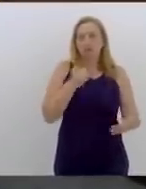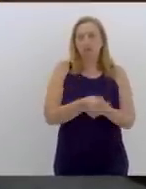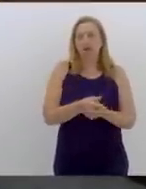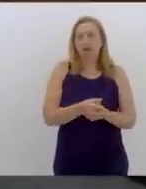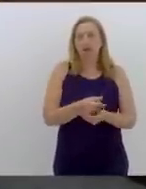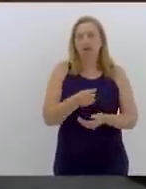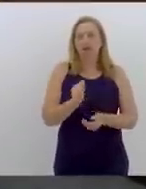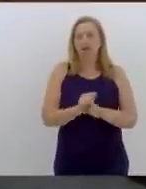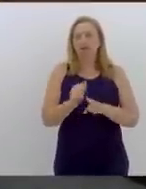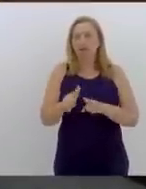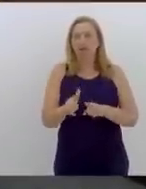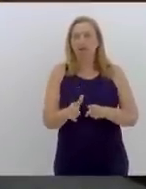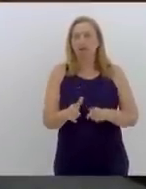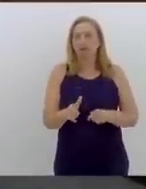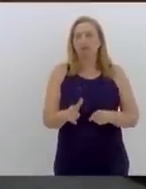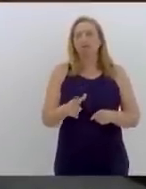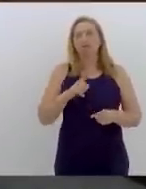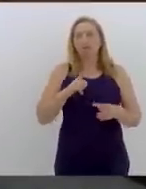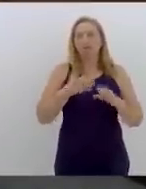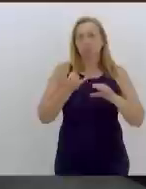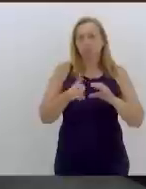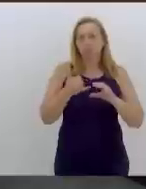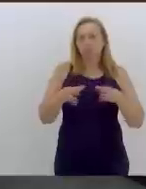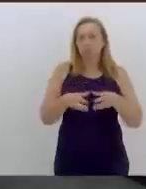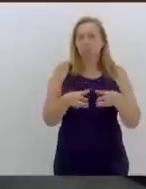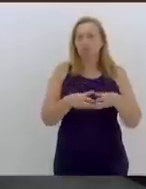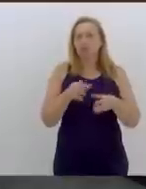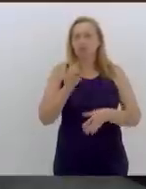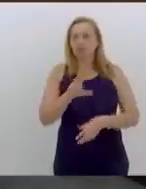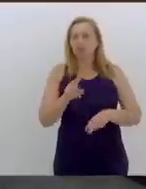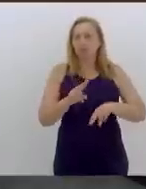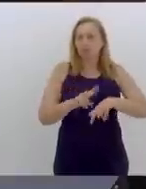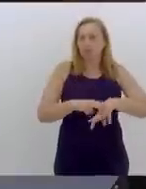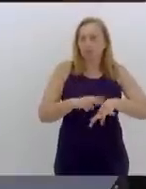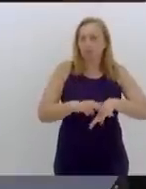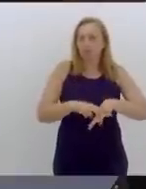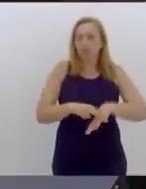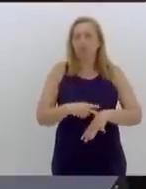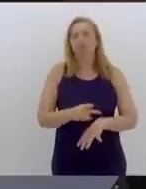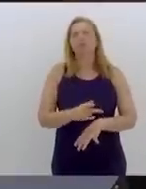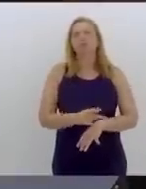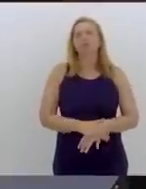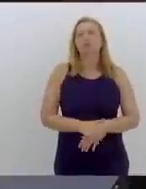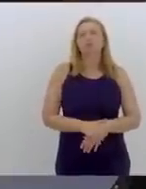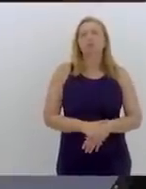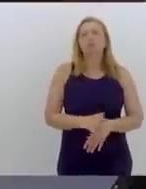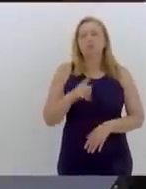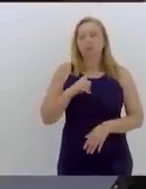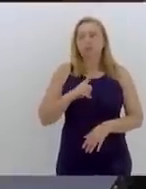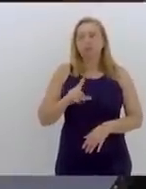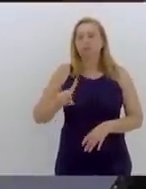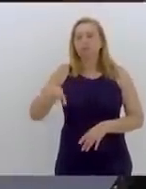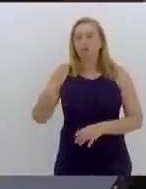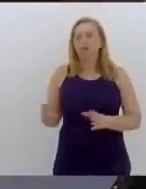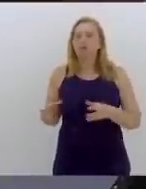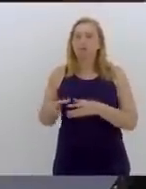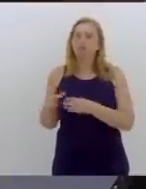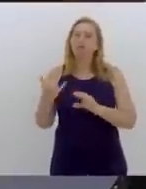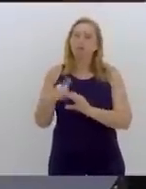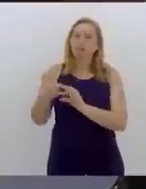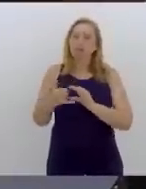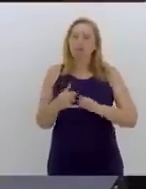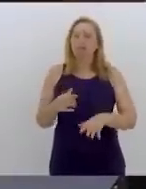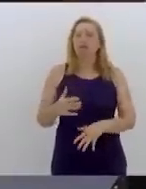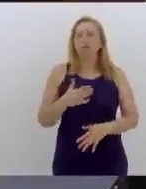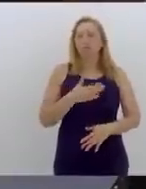Araras é só de viúva de policiais militar e temos o Sem luta não há vitória tem um pensionista um pensionista dois eu sou viúva 29 anos e